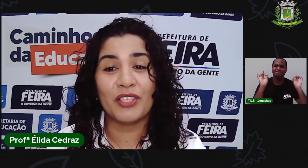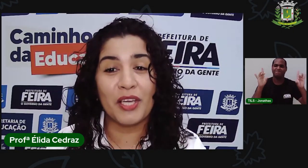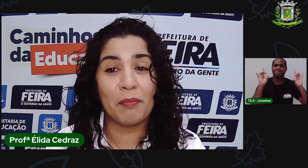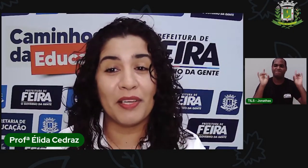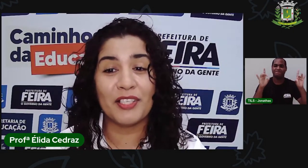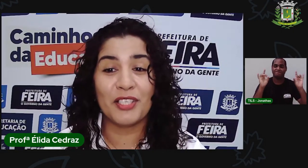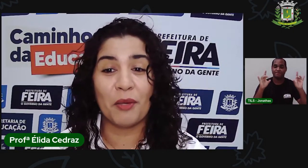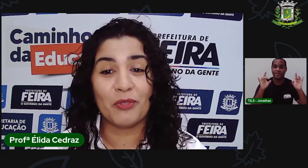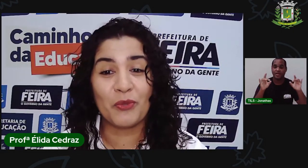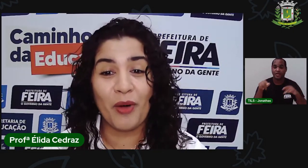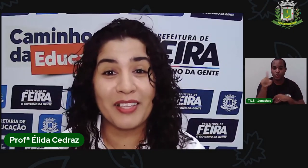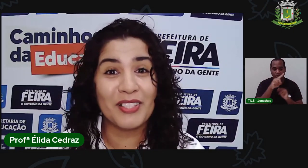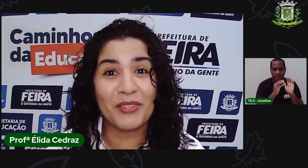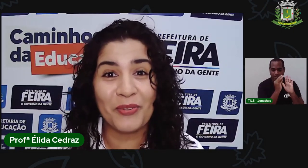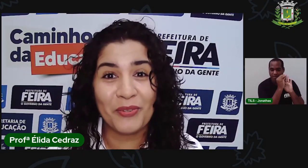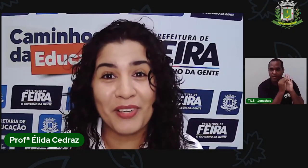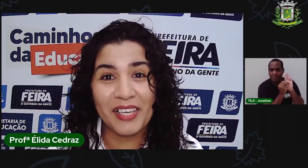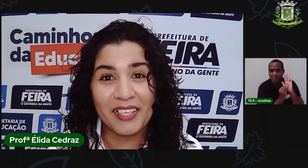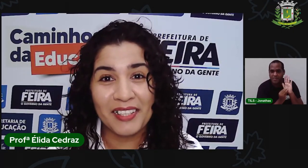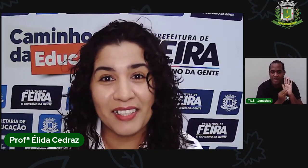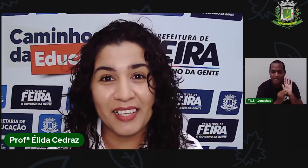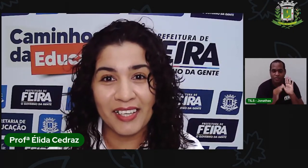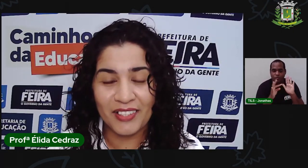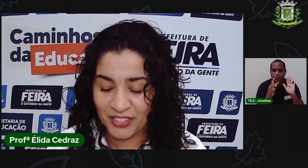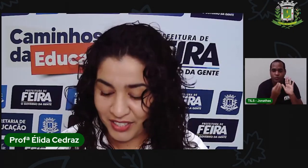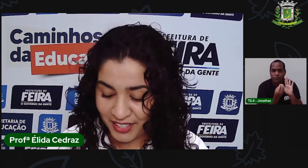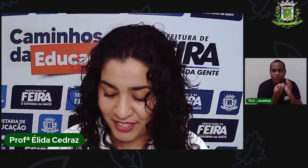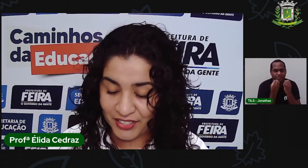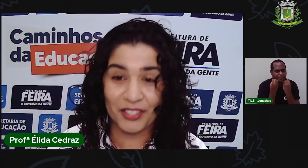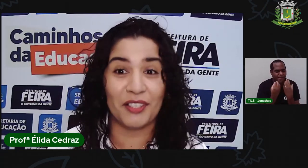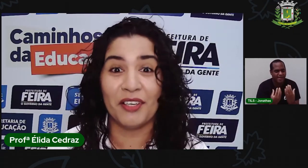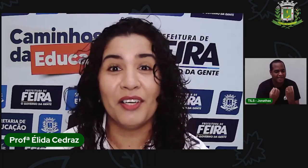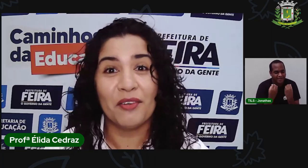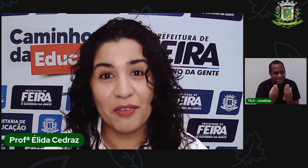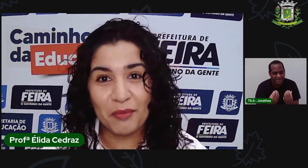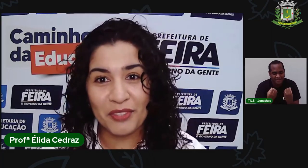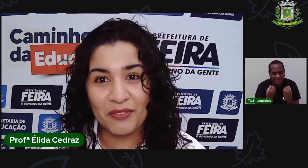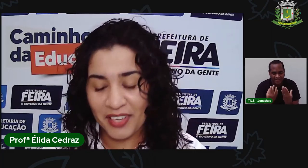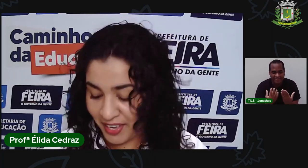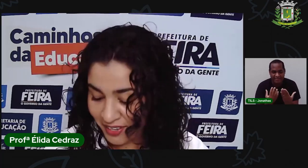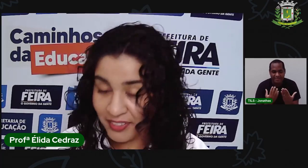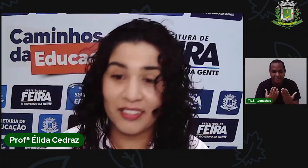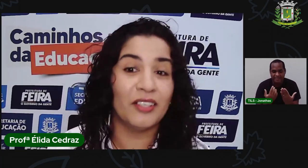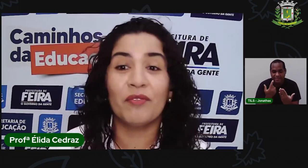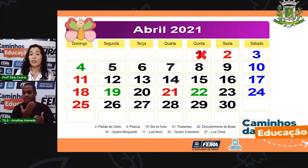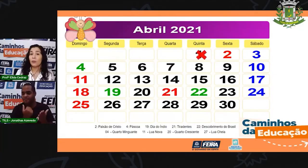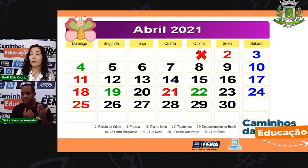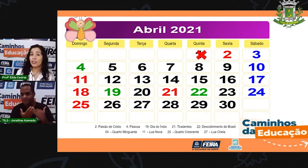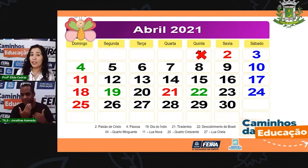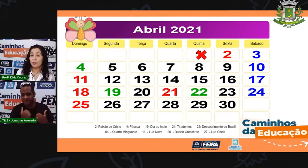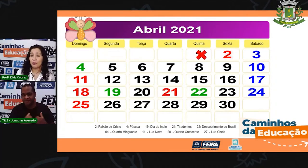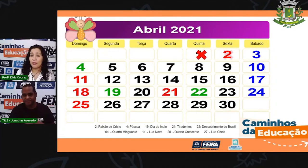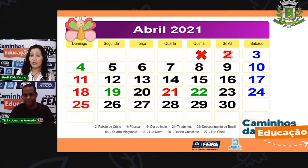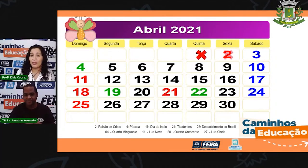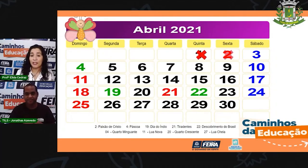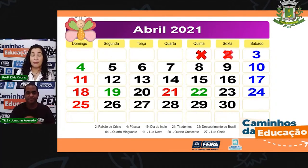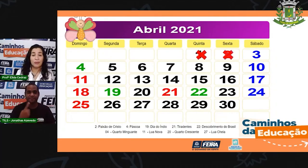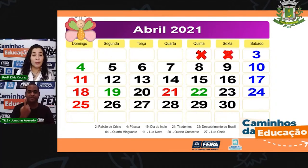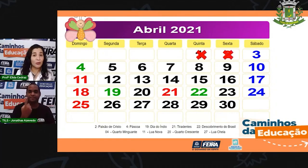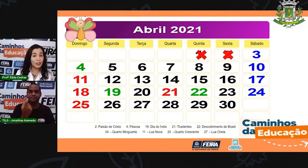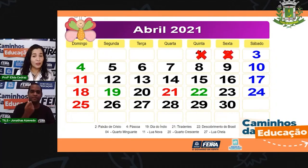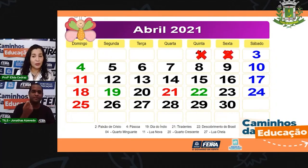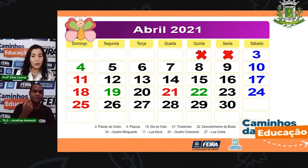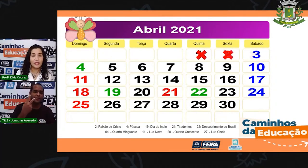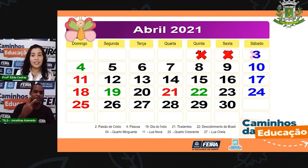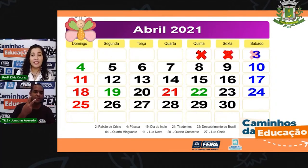Nós já preenchemos quase todo o calendário, gente. Vamos ver? Dia primeiro já